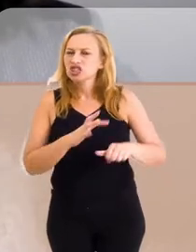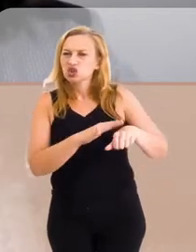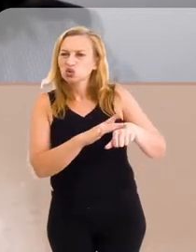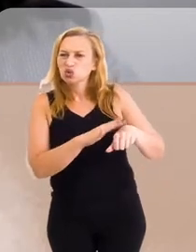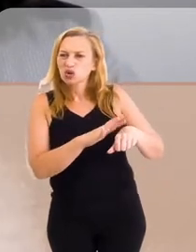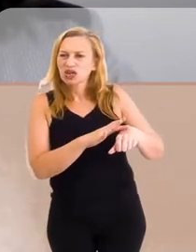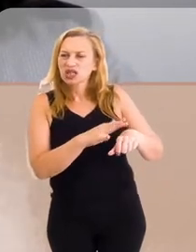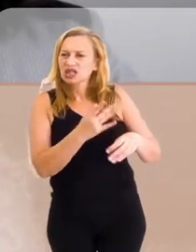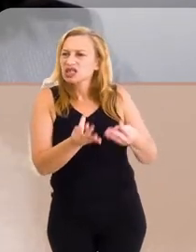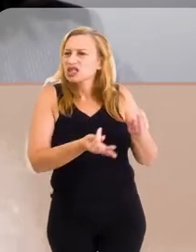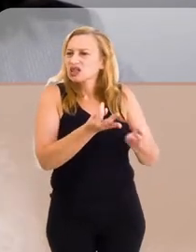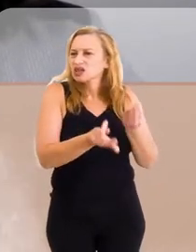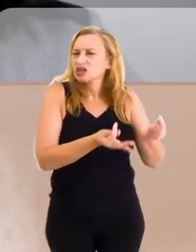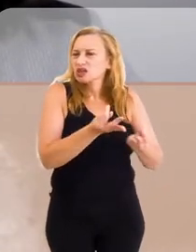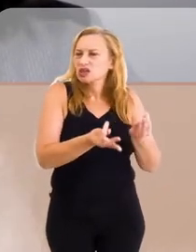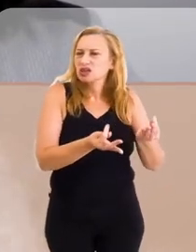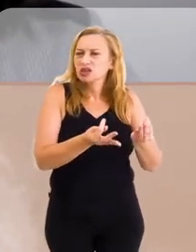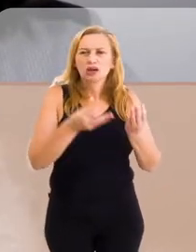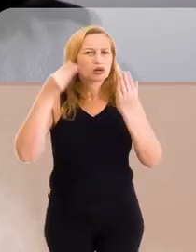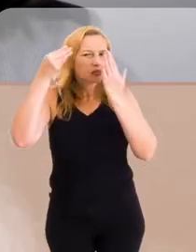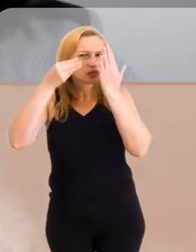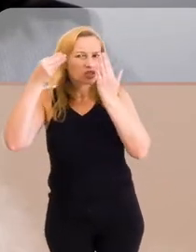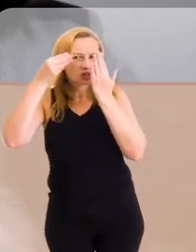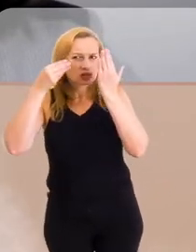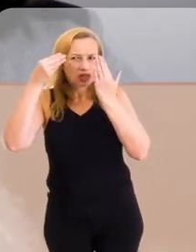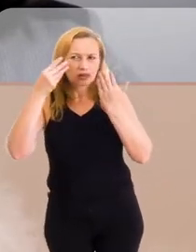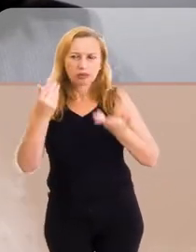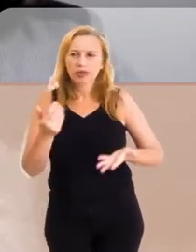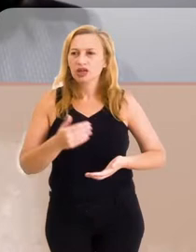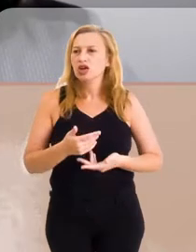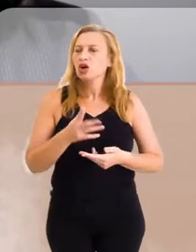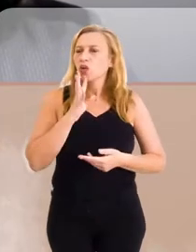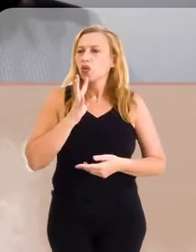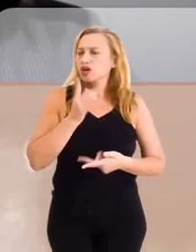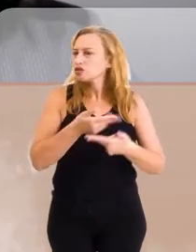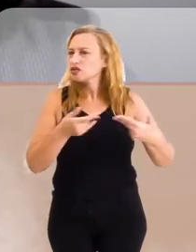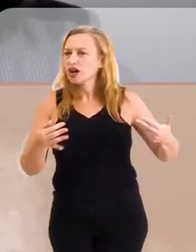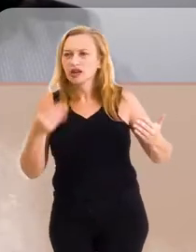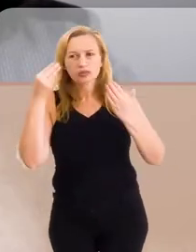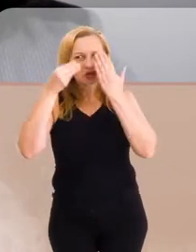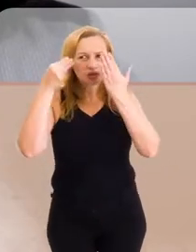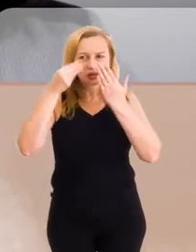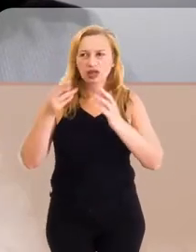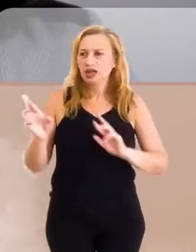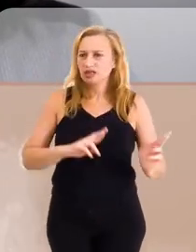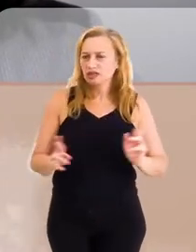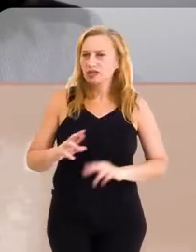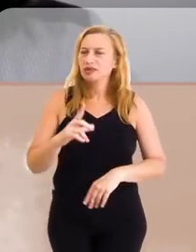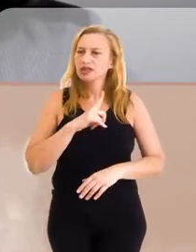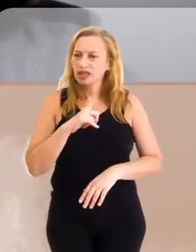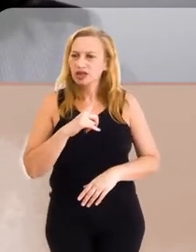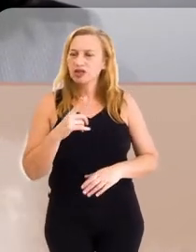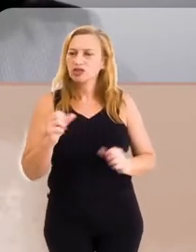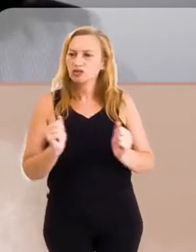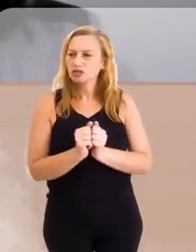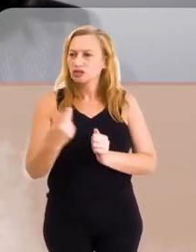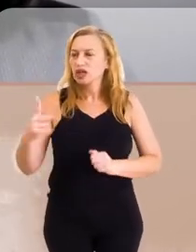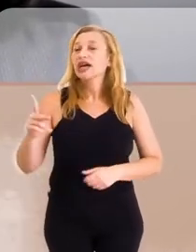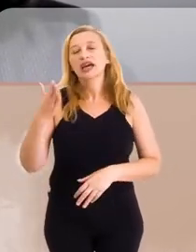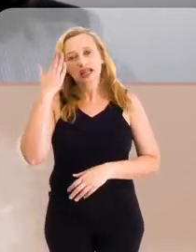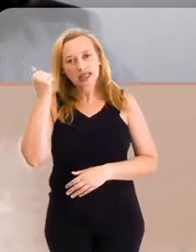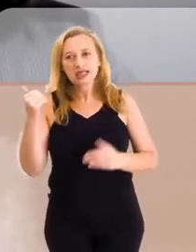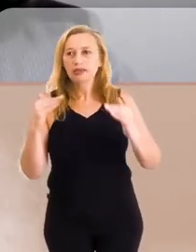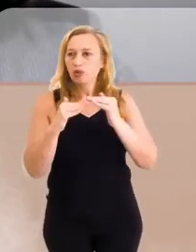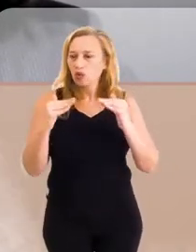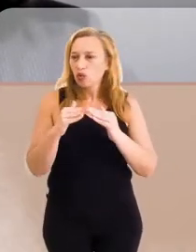males serem tratados exclusivamente por uma psicoterapia eu conheço muitos psicólogos em um relacionamento bem com eles Ah e